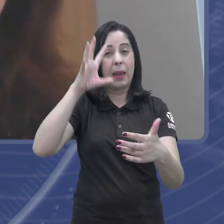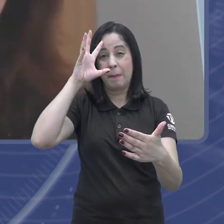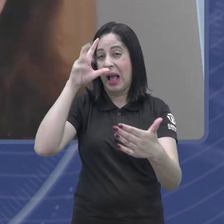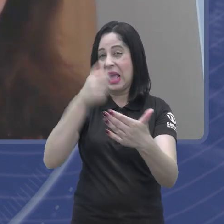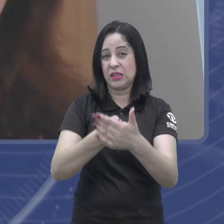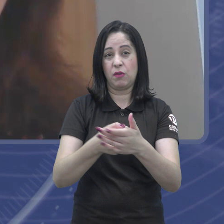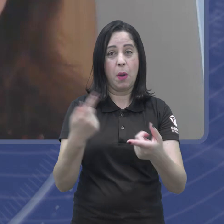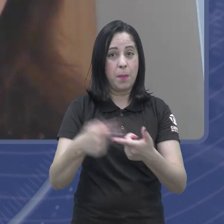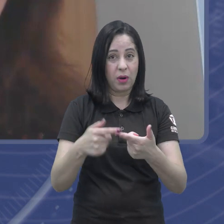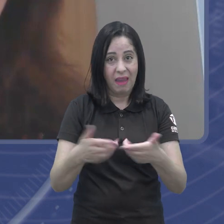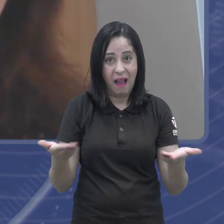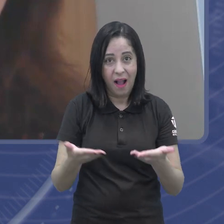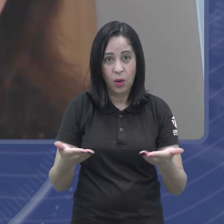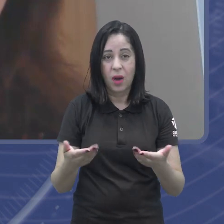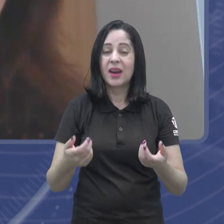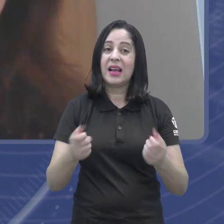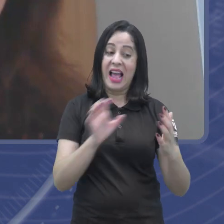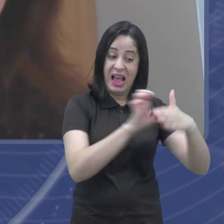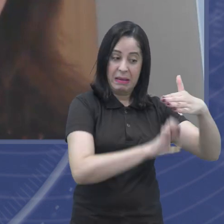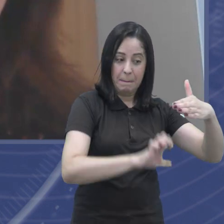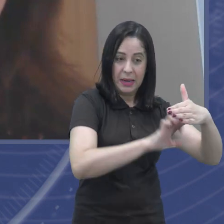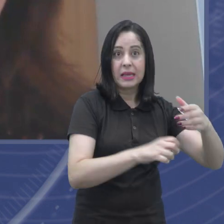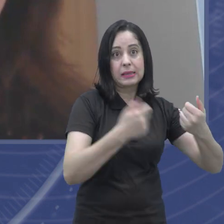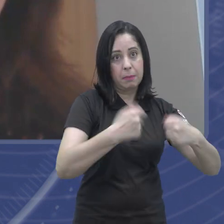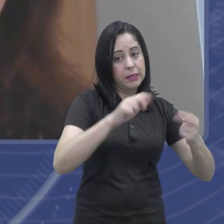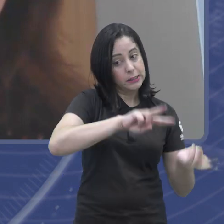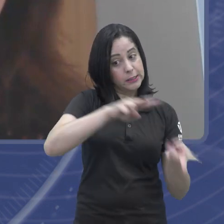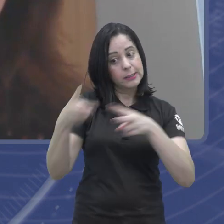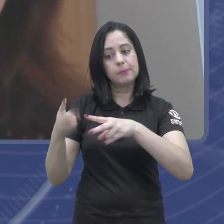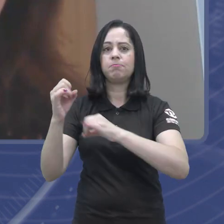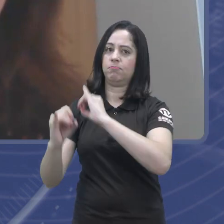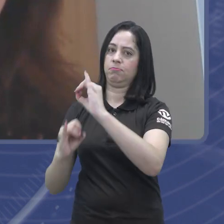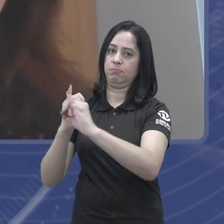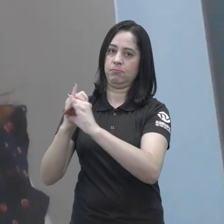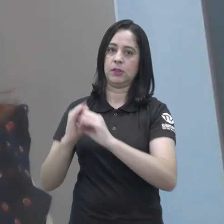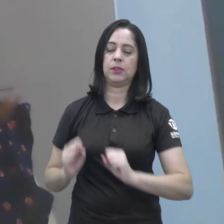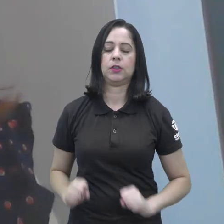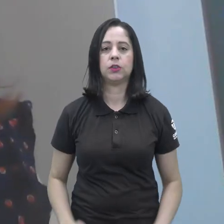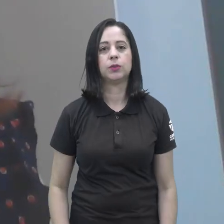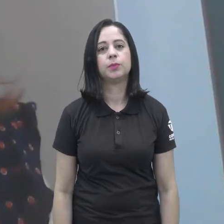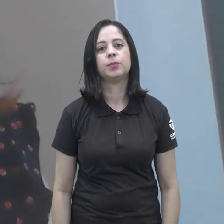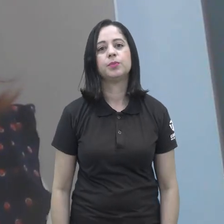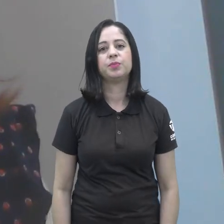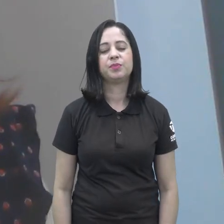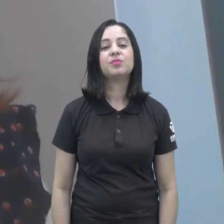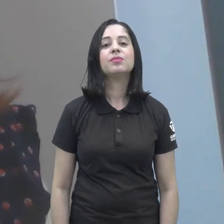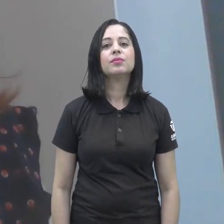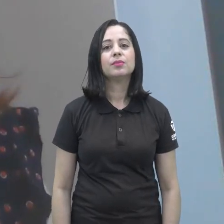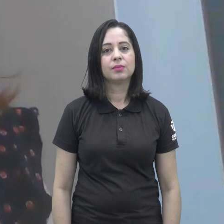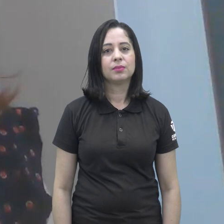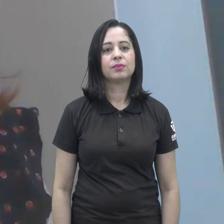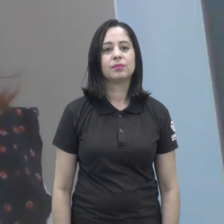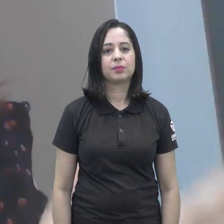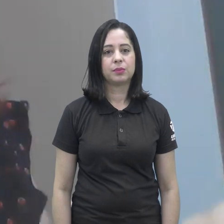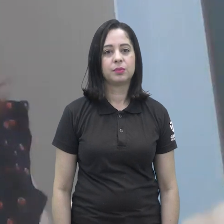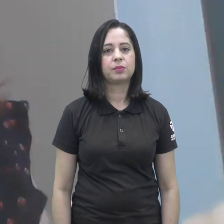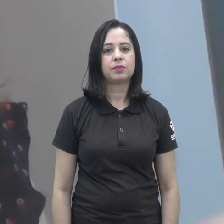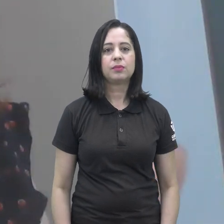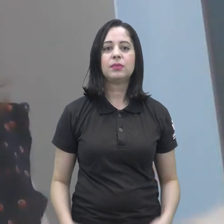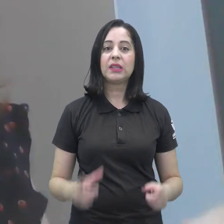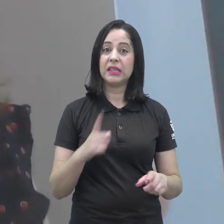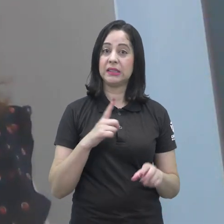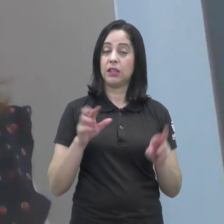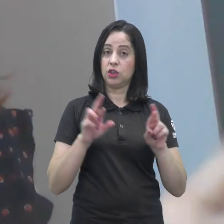é mais necessária, tanto para empresas quanto para profissionais? Bom, a gente tem aí